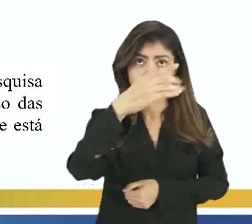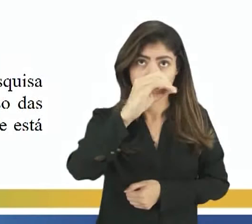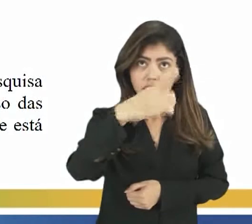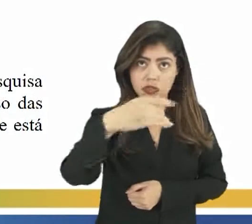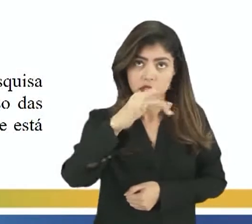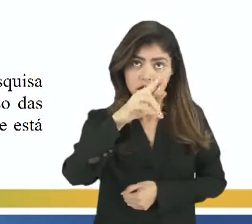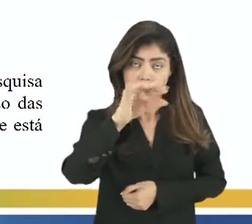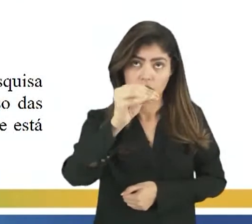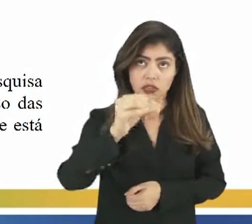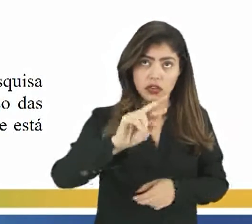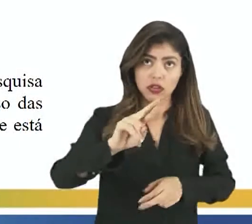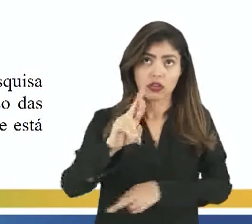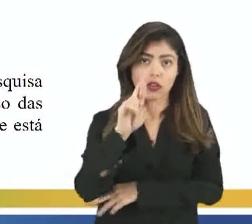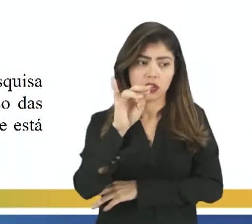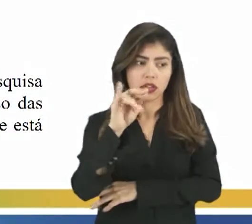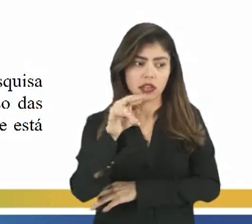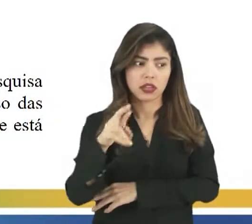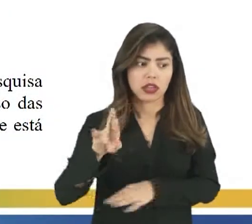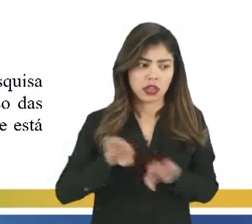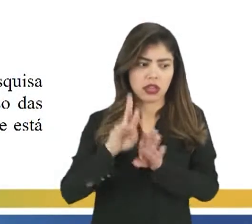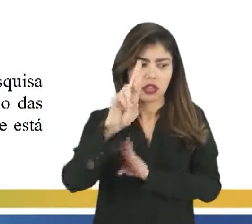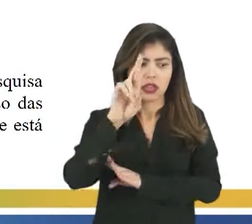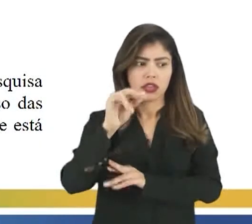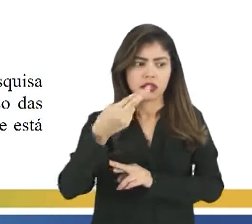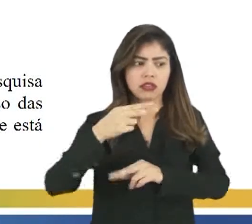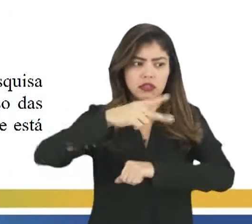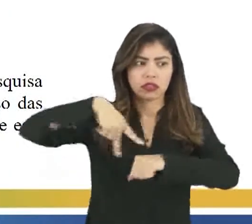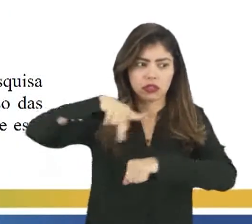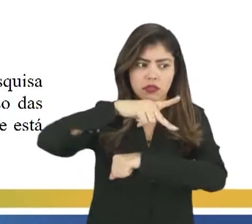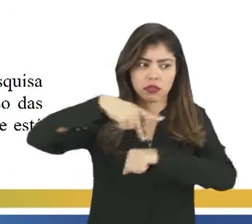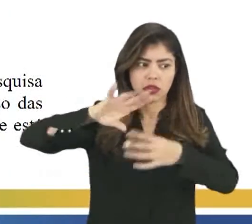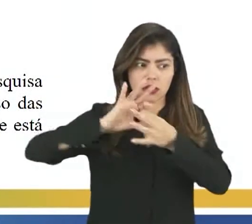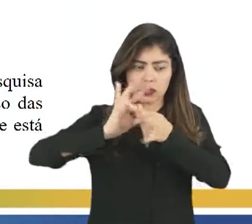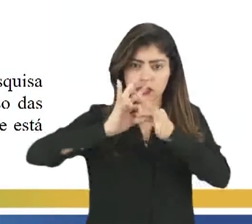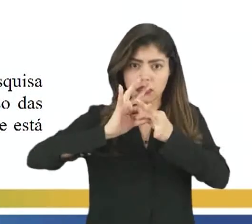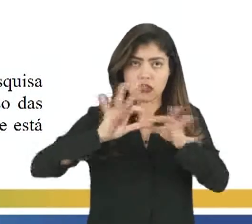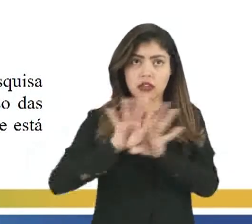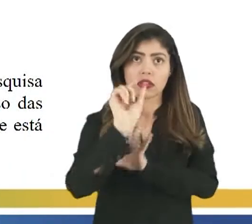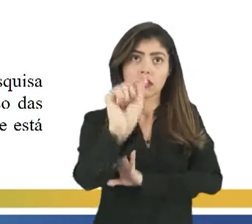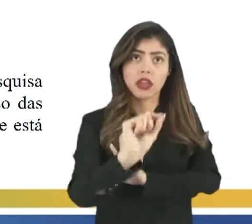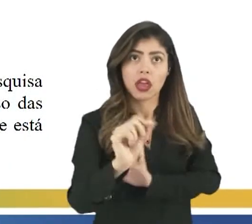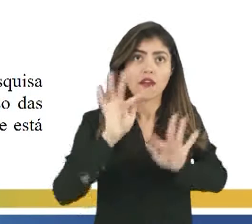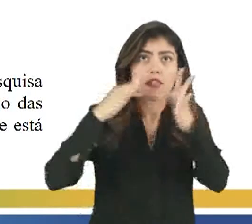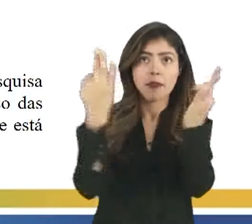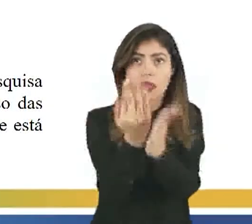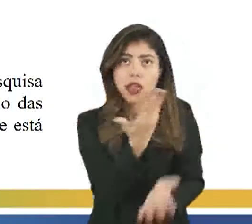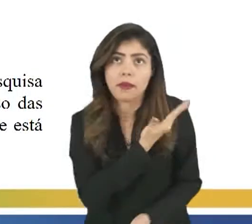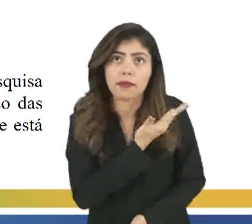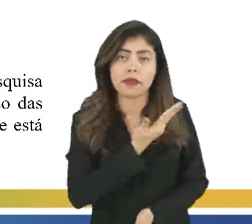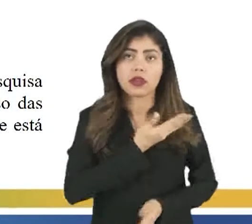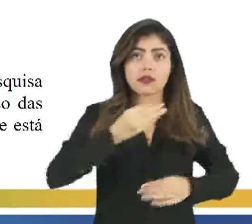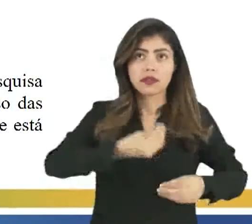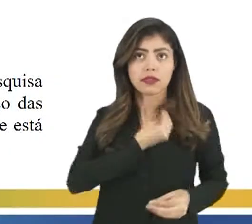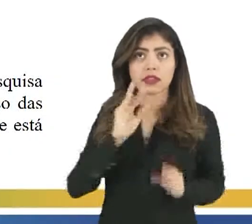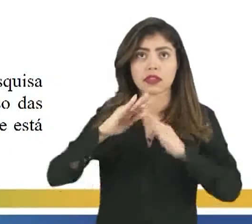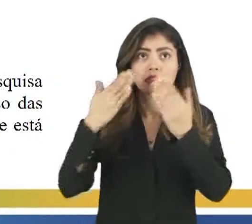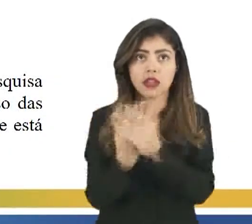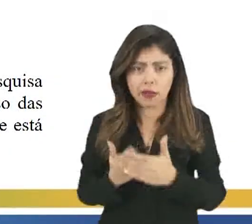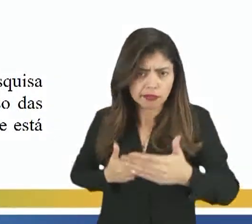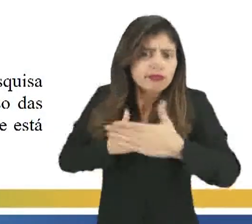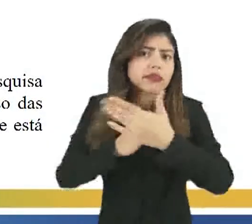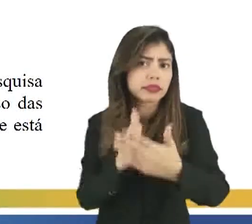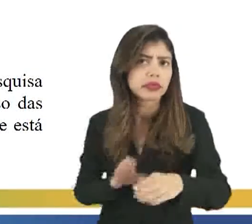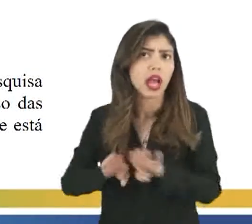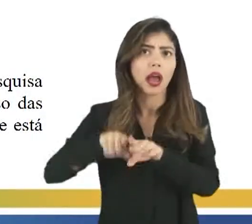de Oxford, no Reino Unido. Os pesquisadores identificaram que família, amigos e vida escolar têm